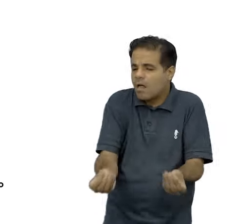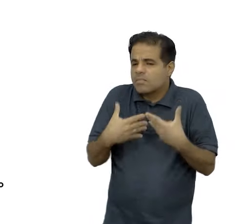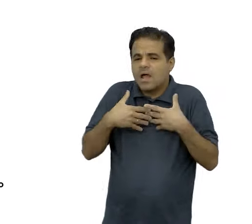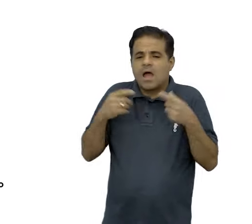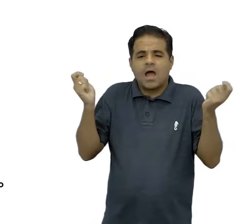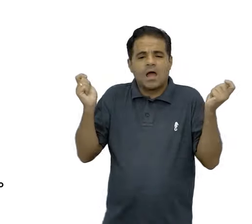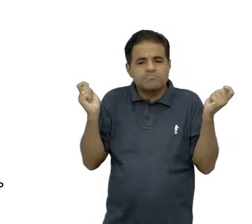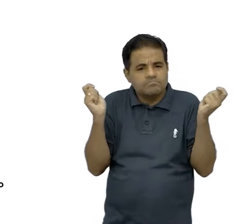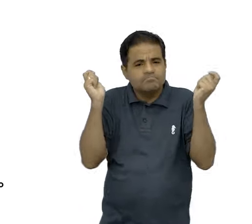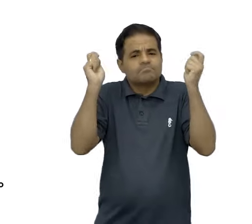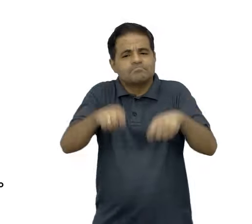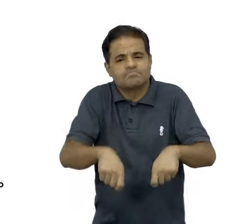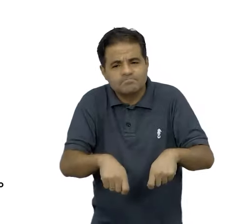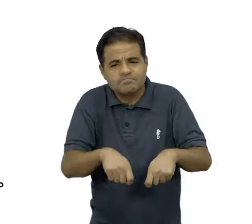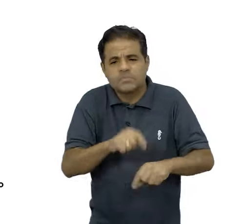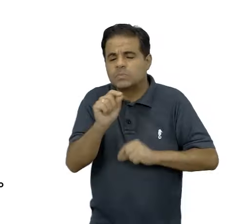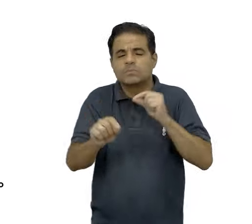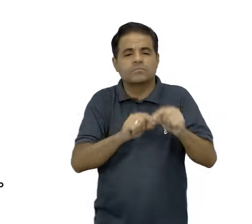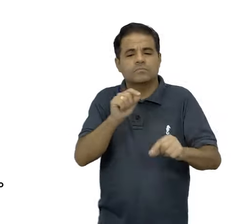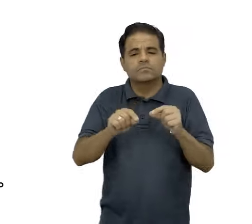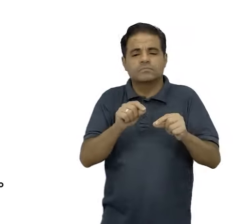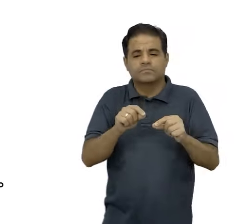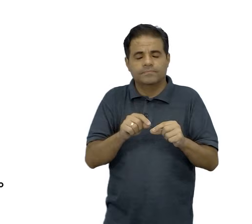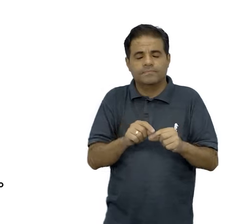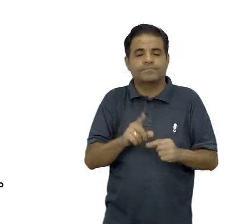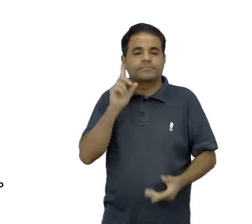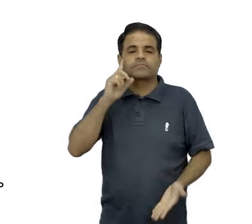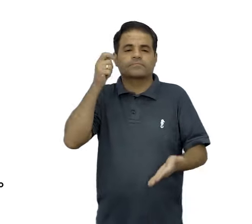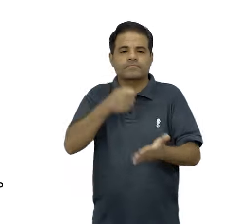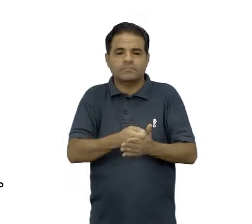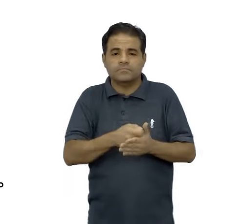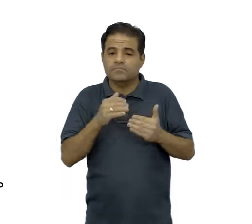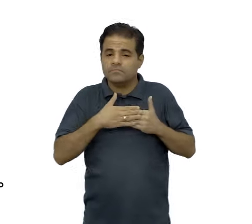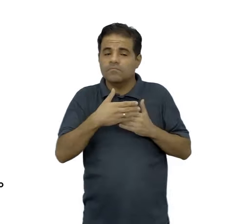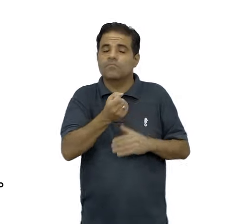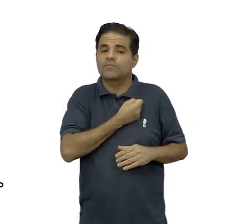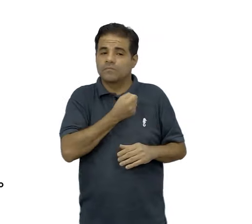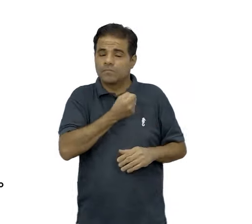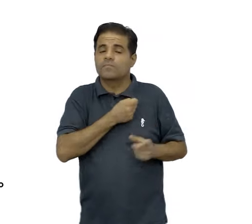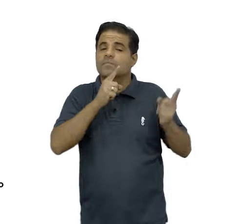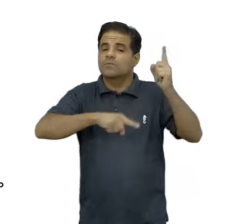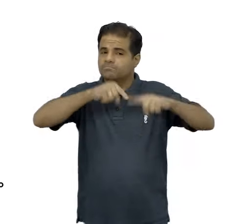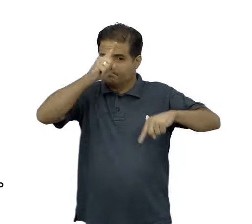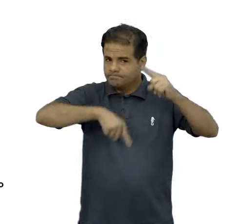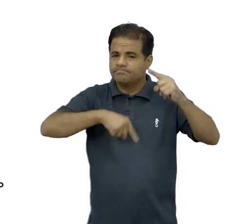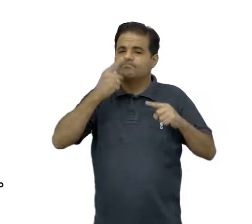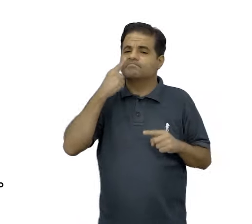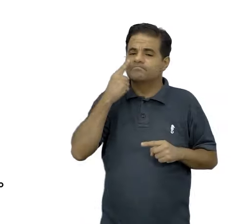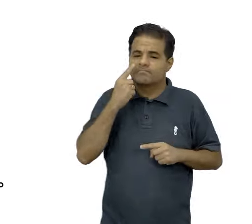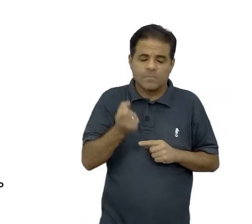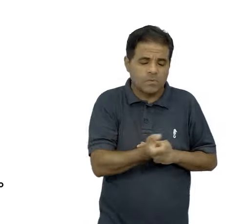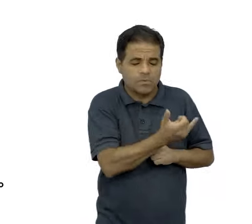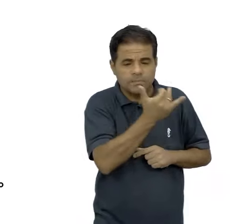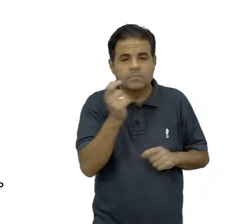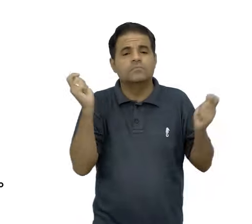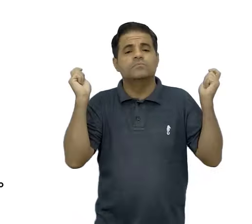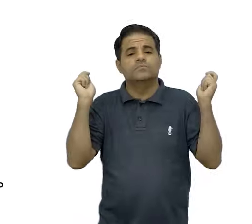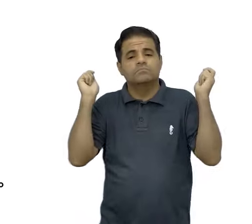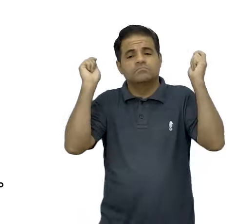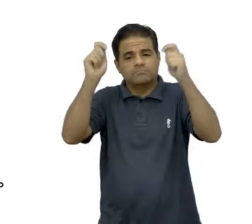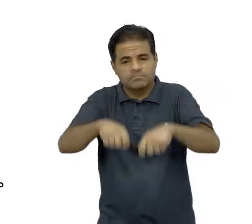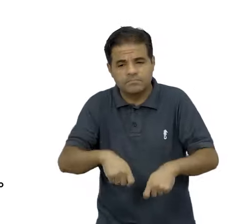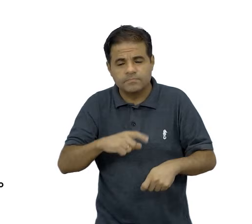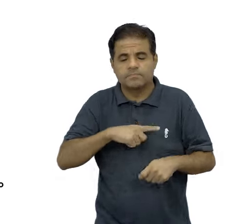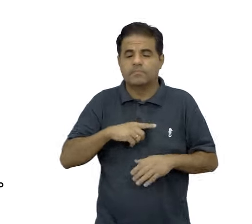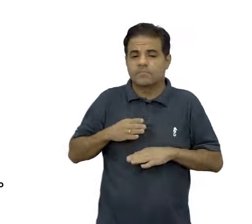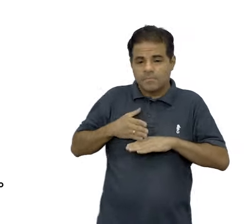possibilita, né? Então, determinar o número de objetos de uma coleção, possibilitar